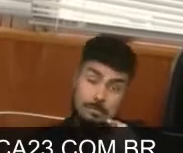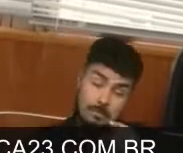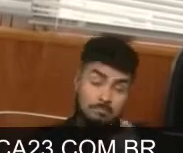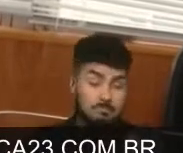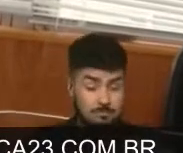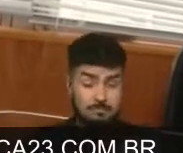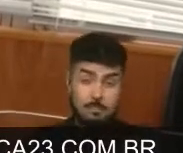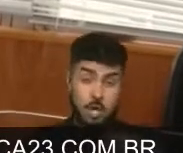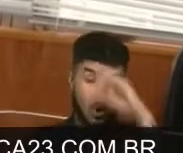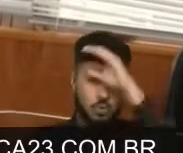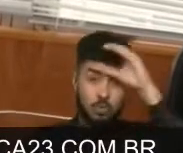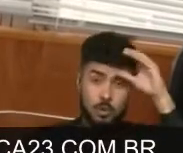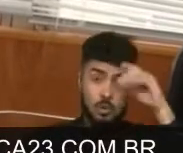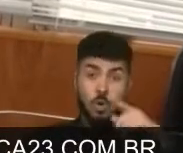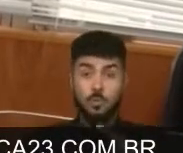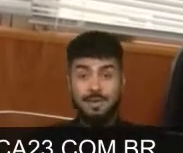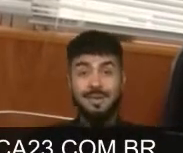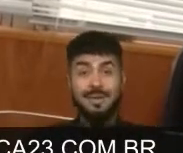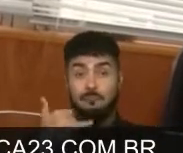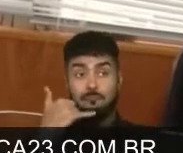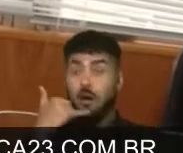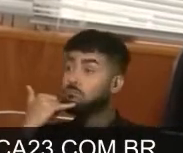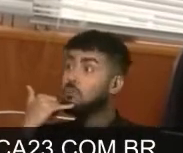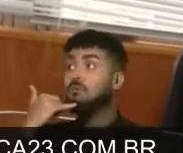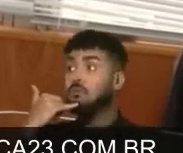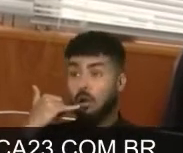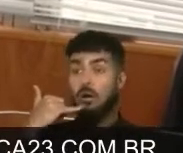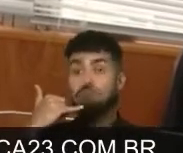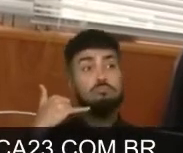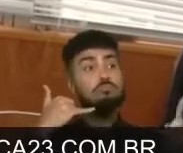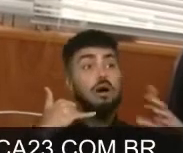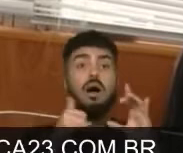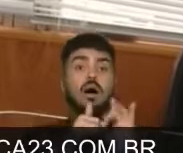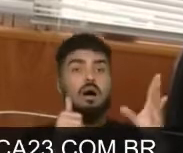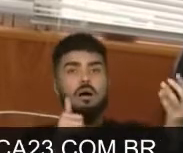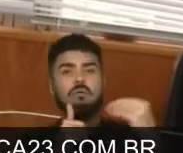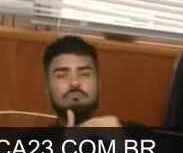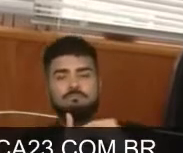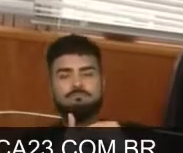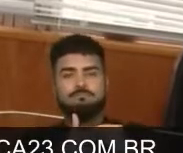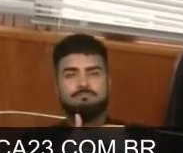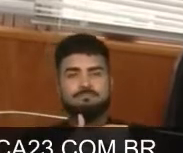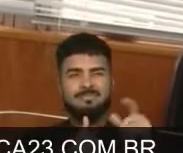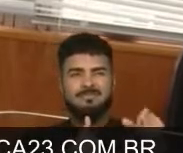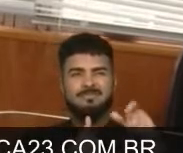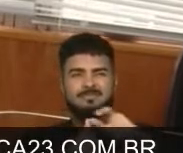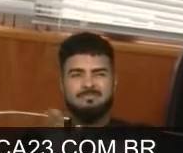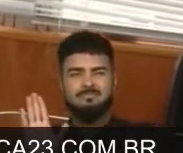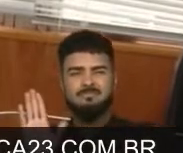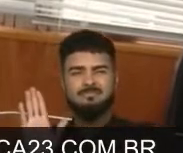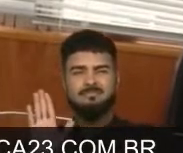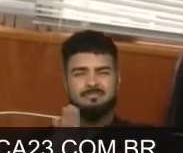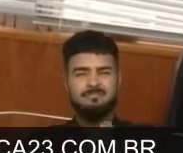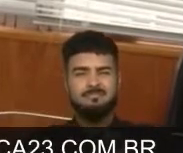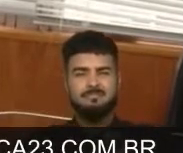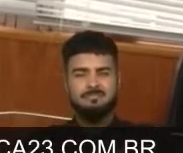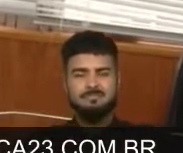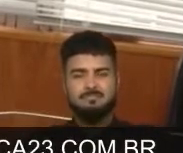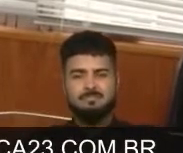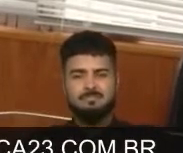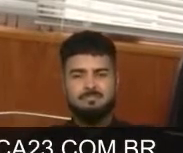próprio consumidor que permitiu esse acesso remoto para seu aparelho desses agentes criminosos. E